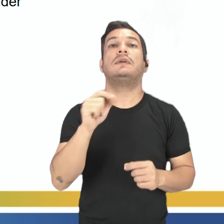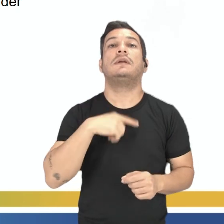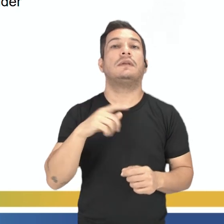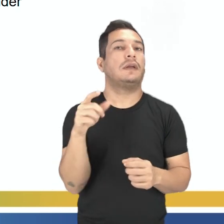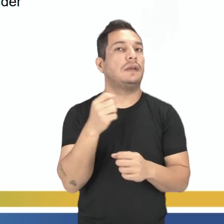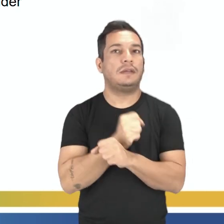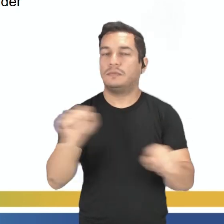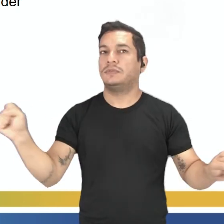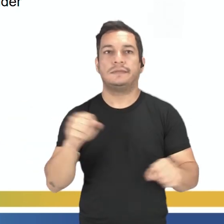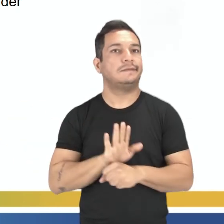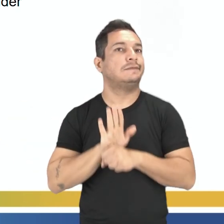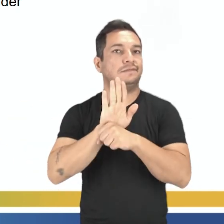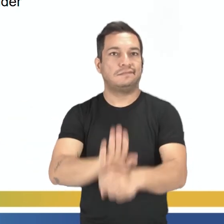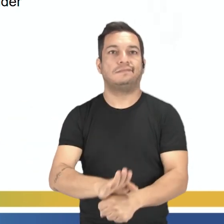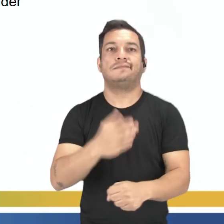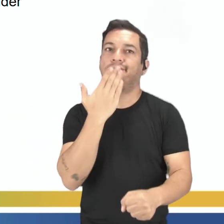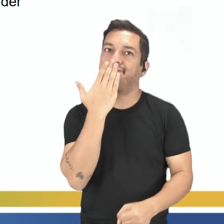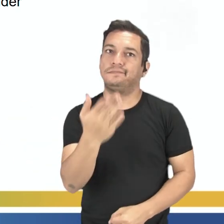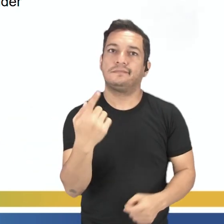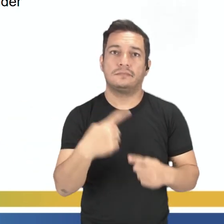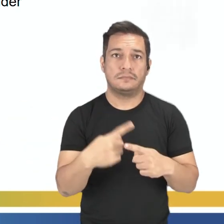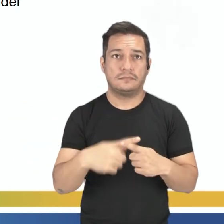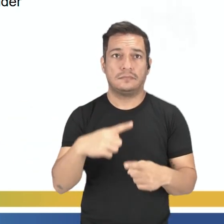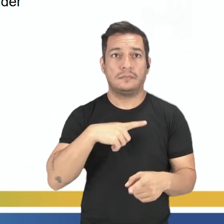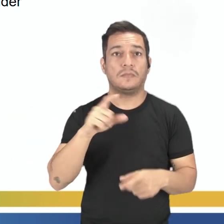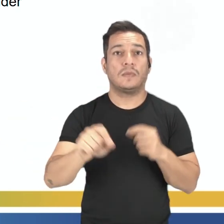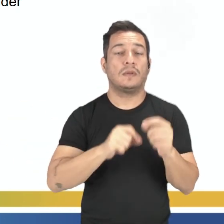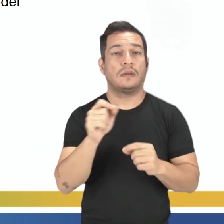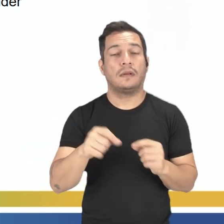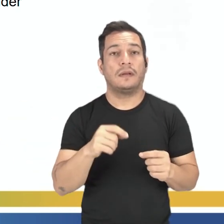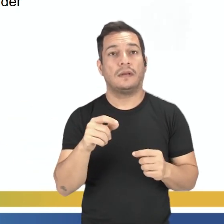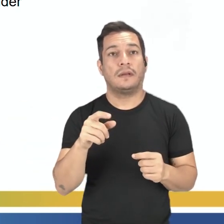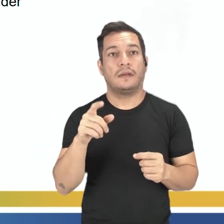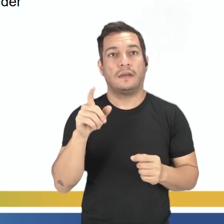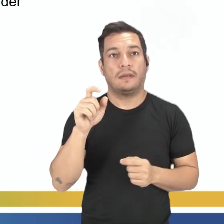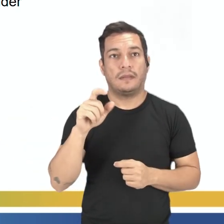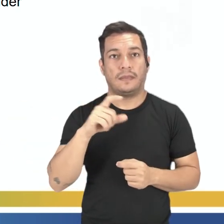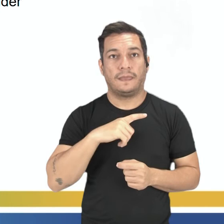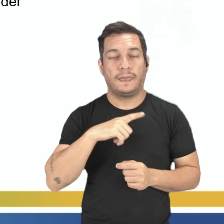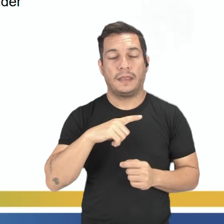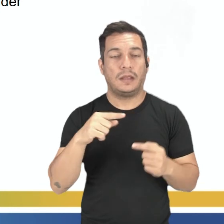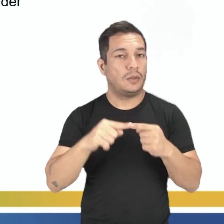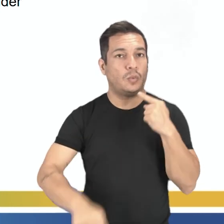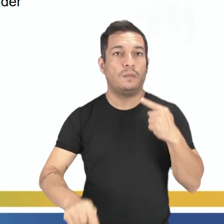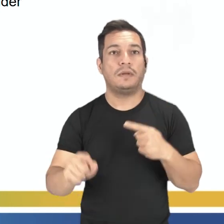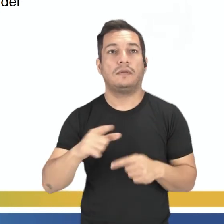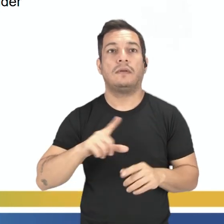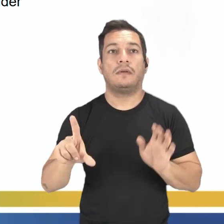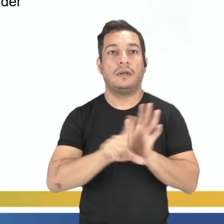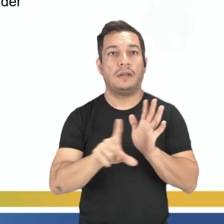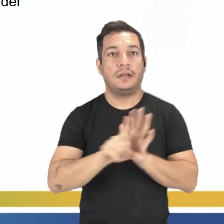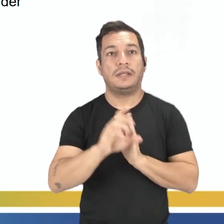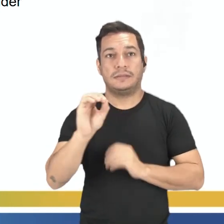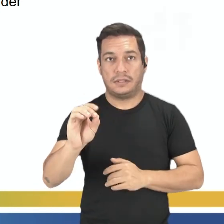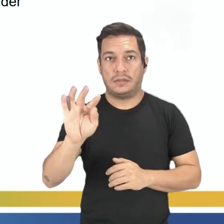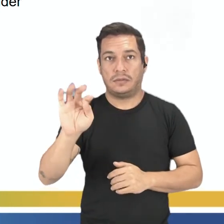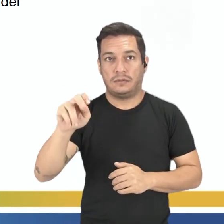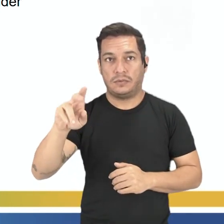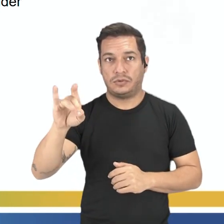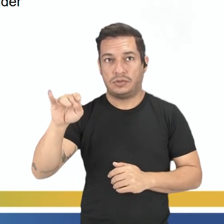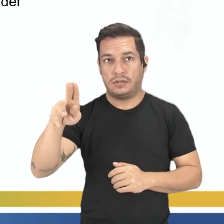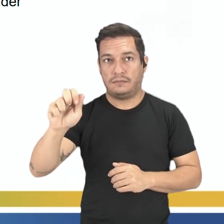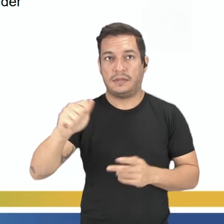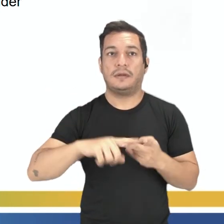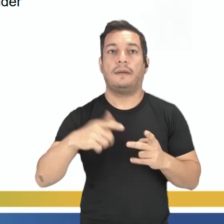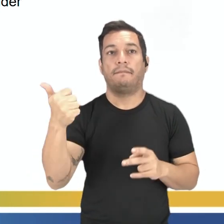tal solicitação, visto que ela contraria a letra A, lei zero da termodinâmica,